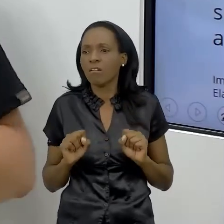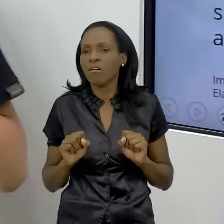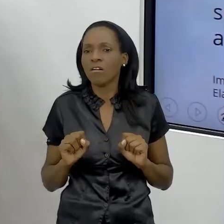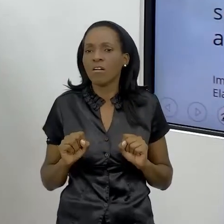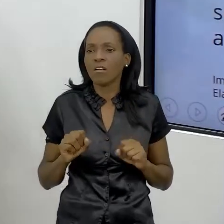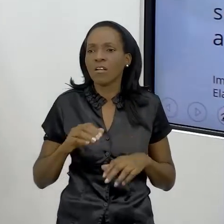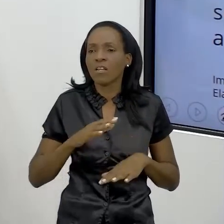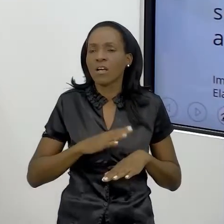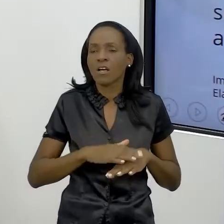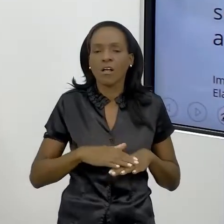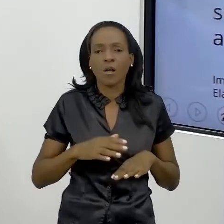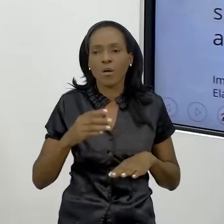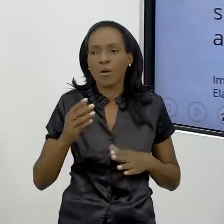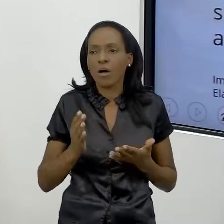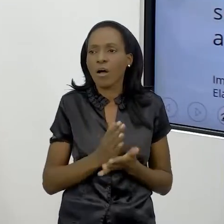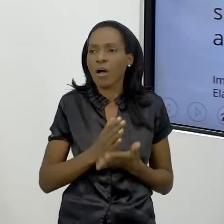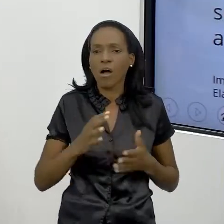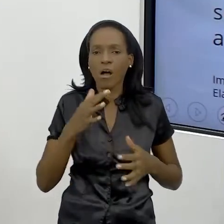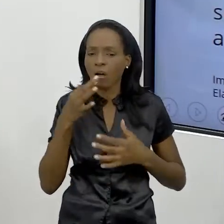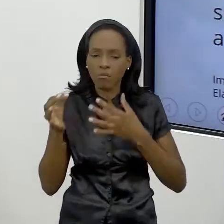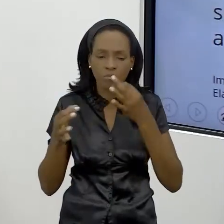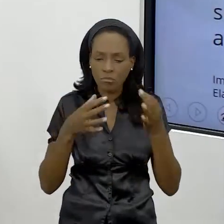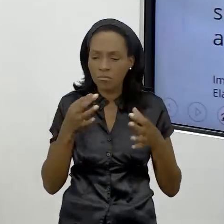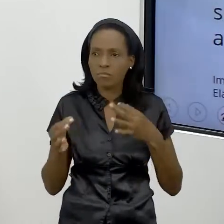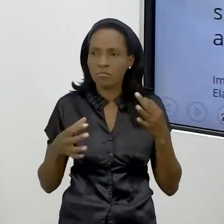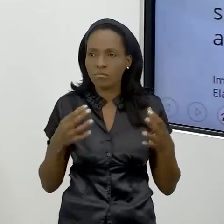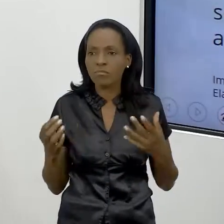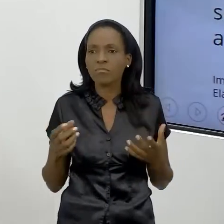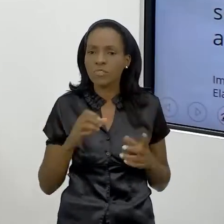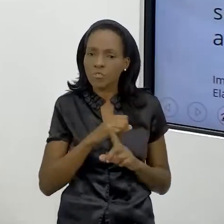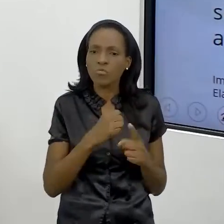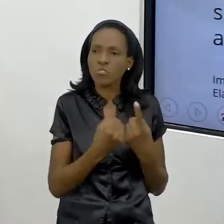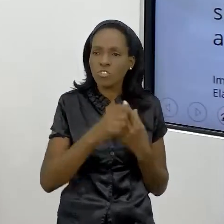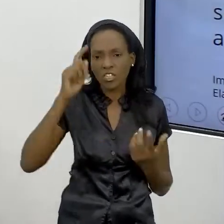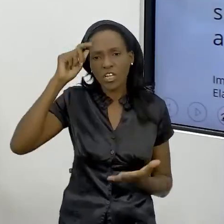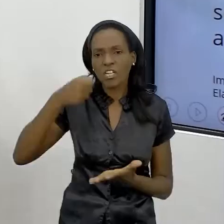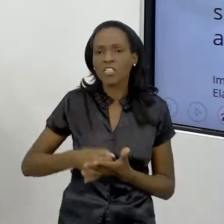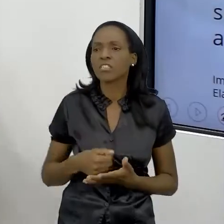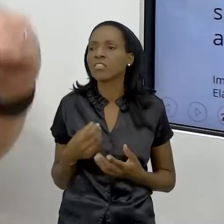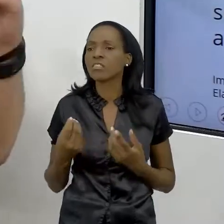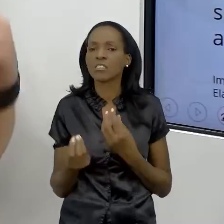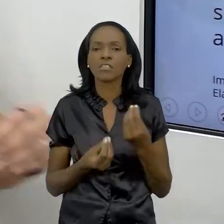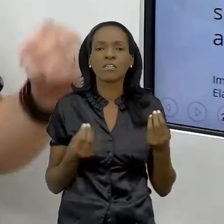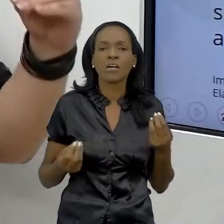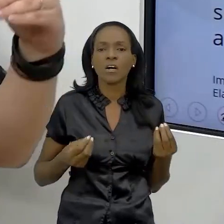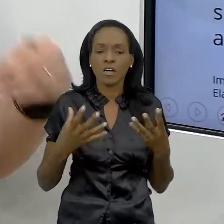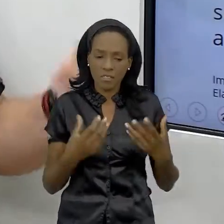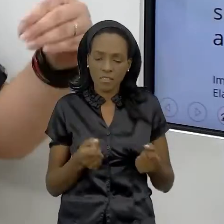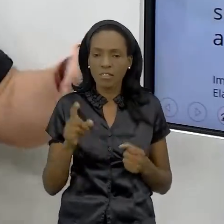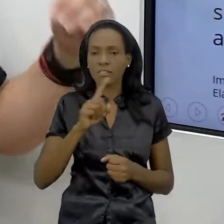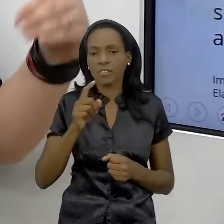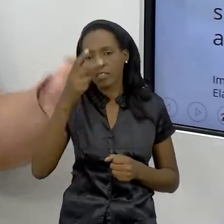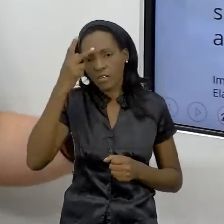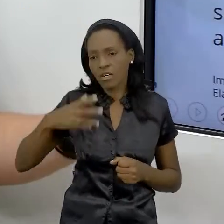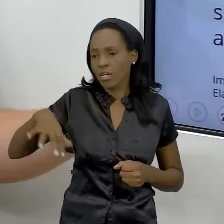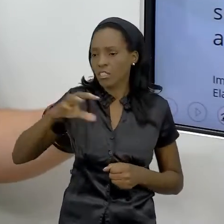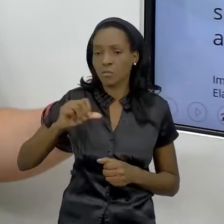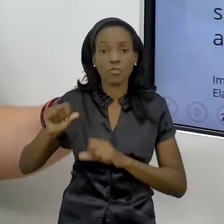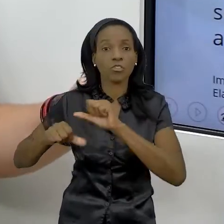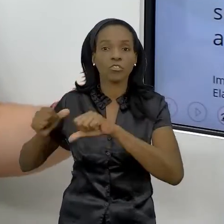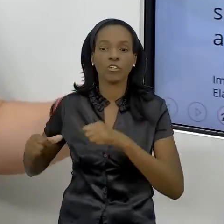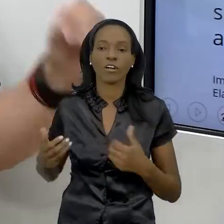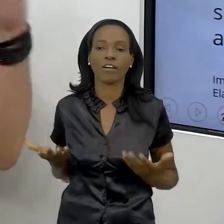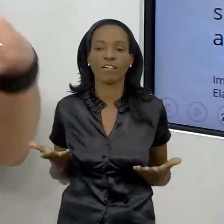algumas considerações sobre como a sociedade não permitia com que essas pessoas pudessem ter uma